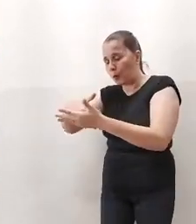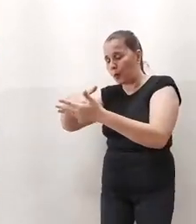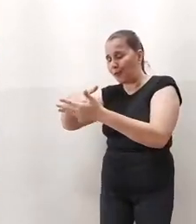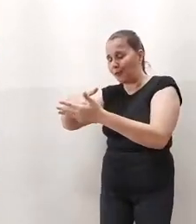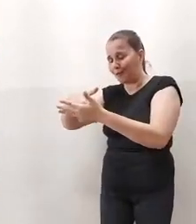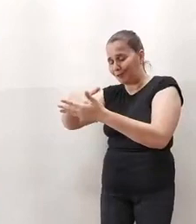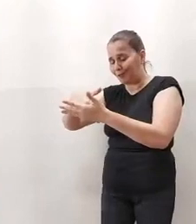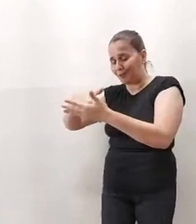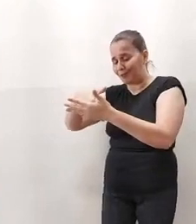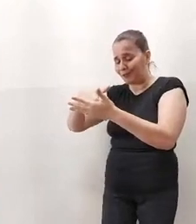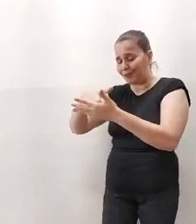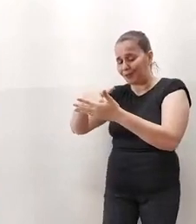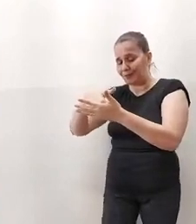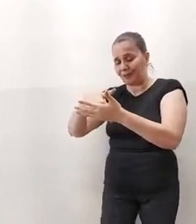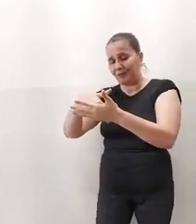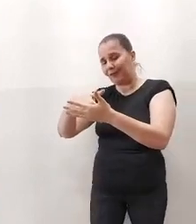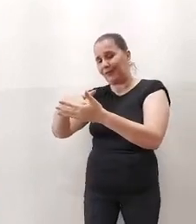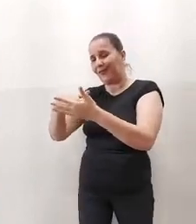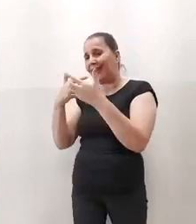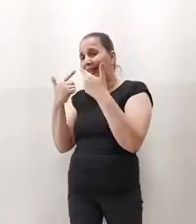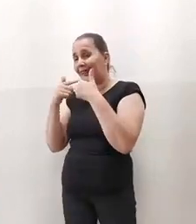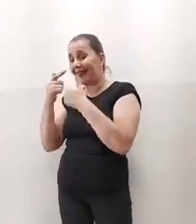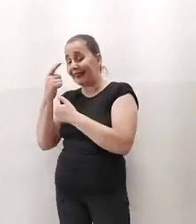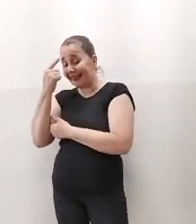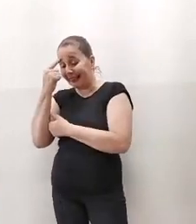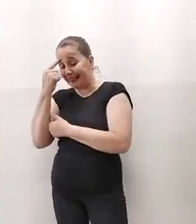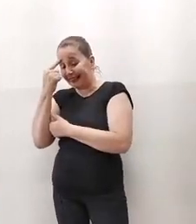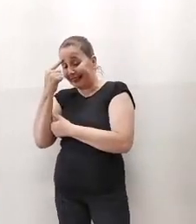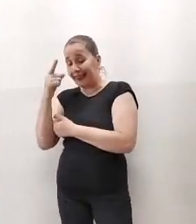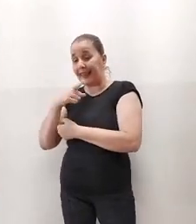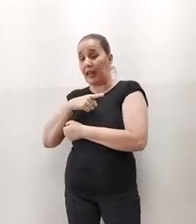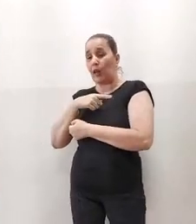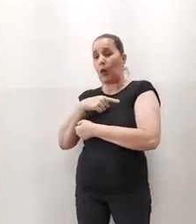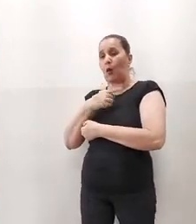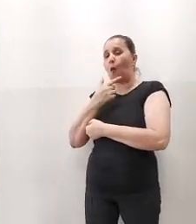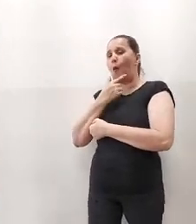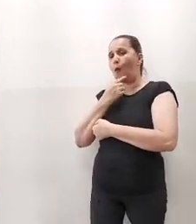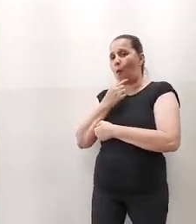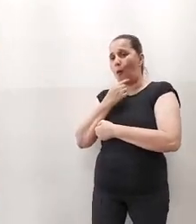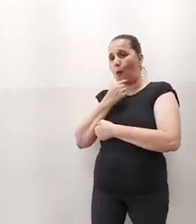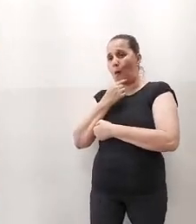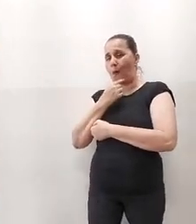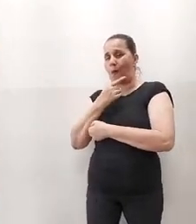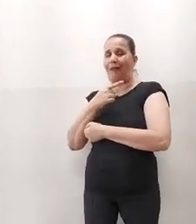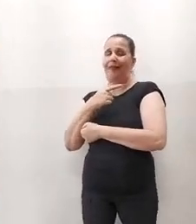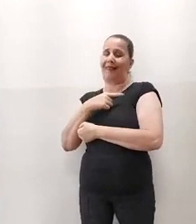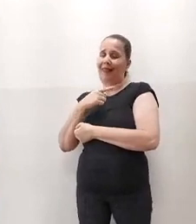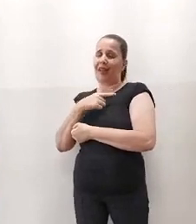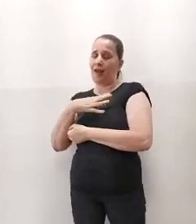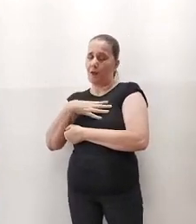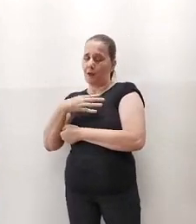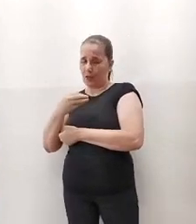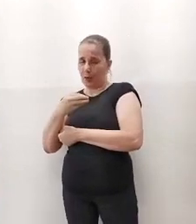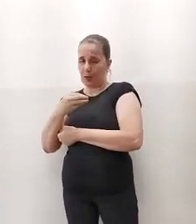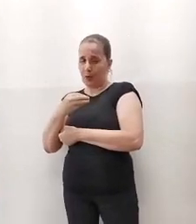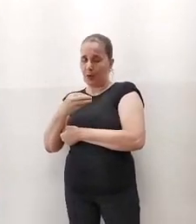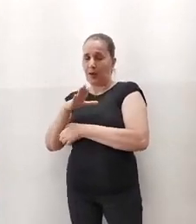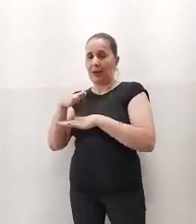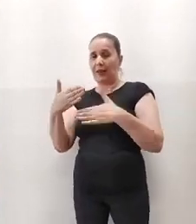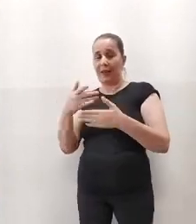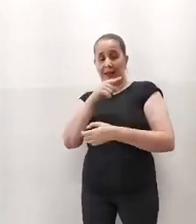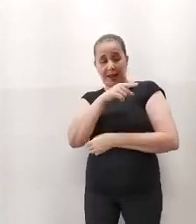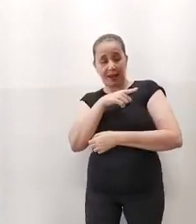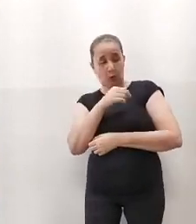em terra, e se riu e disse contigo, a um homem de 100 anos há de nascer um filho, dará à luz Sara com seus